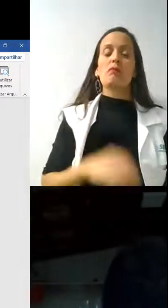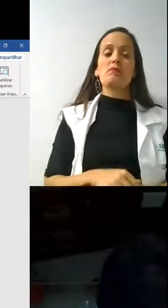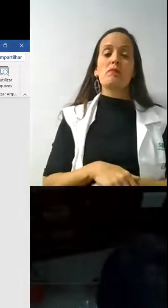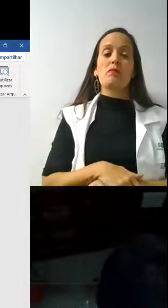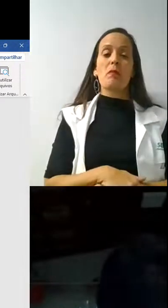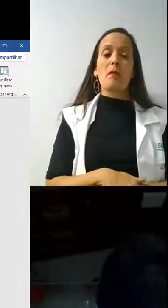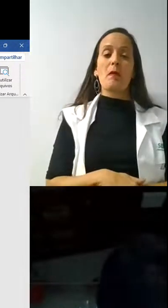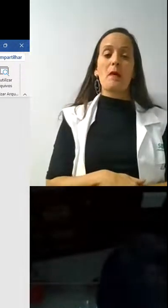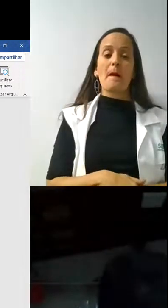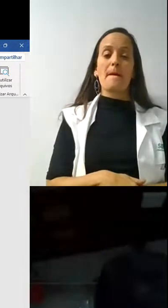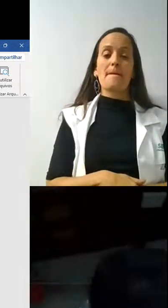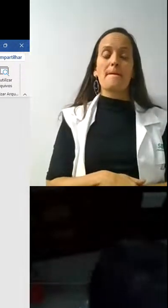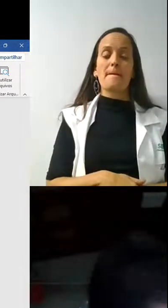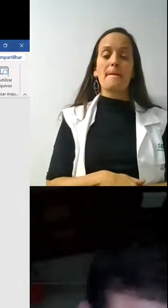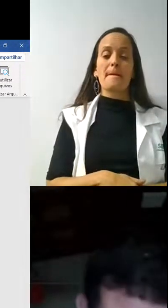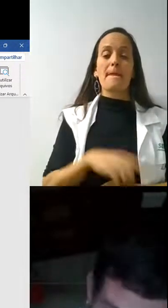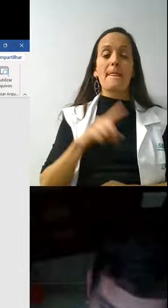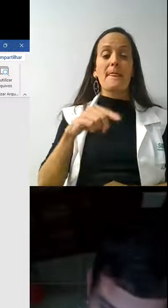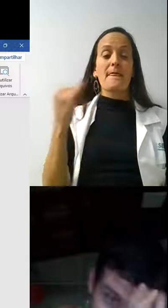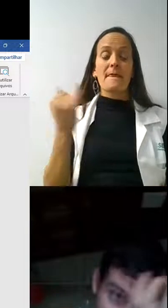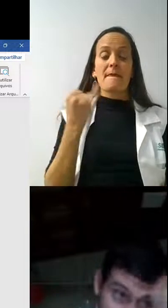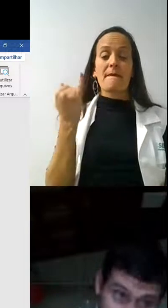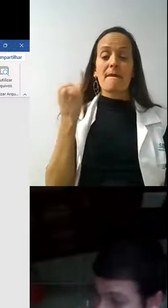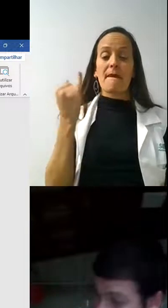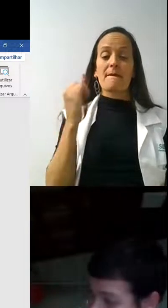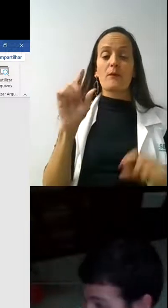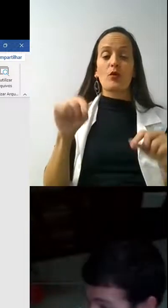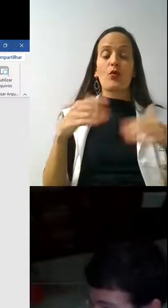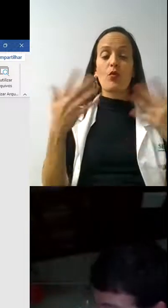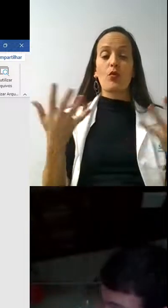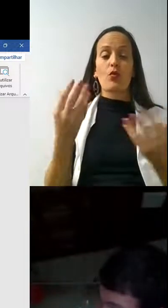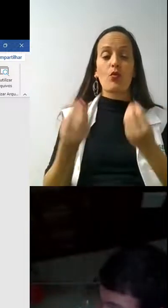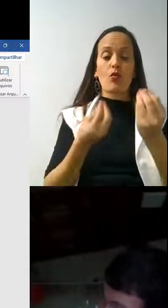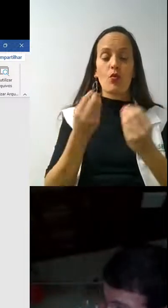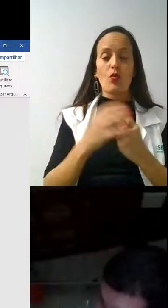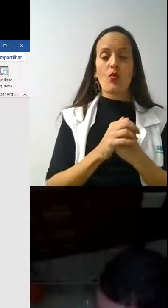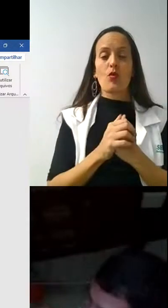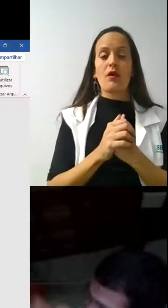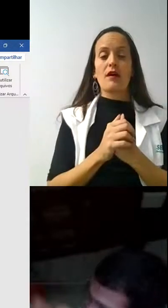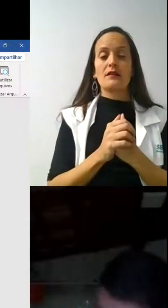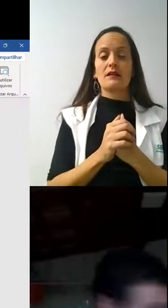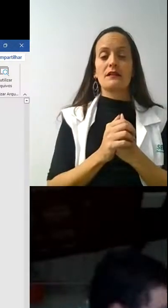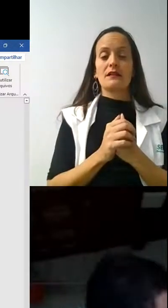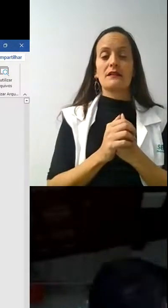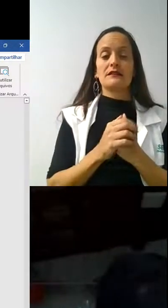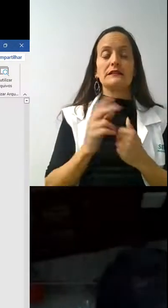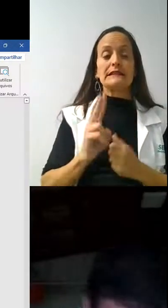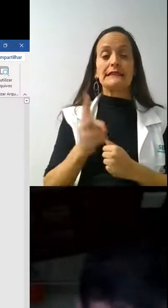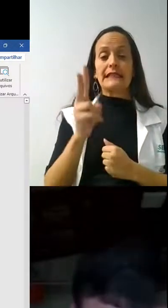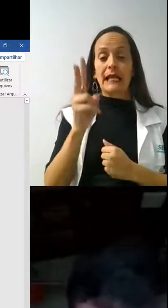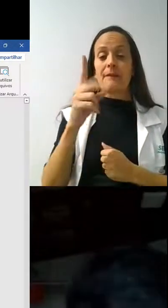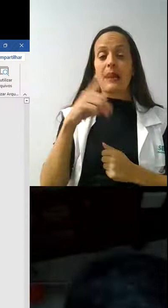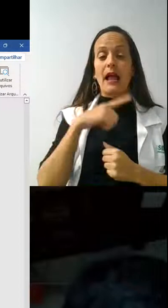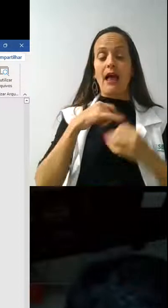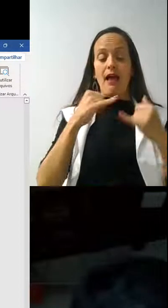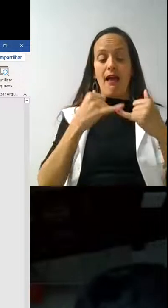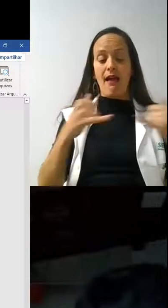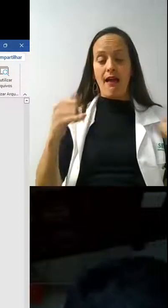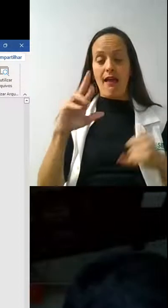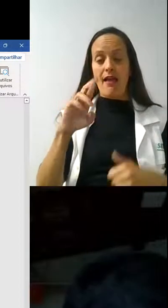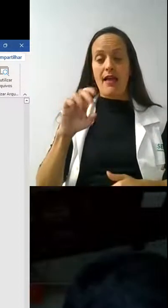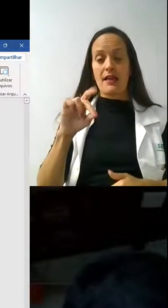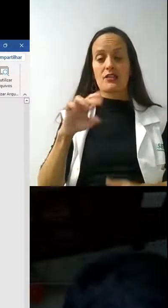quê? Trifásica, né? Quando a gente fala rede primária, a rede necessariamente ela é trifásica. Por isso que eu coloquei, por